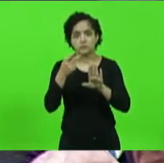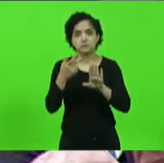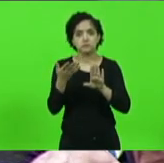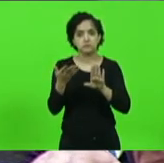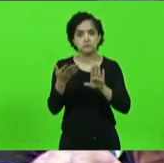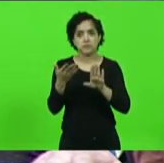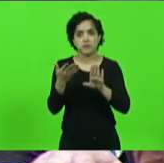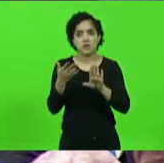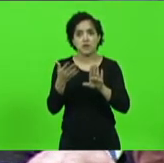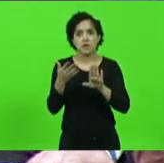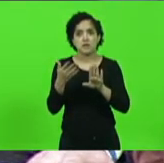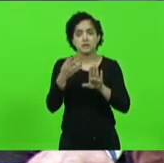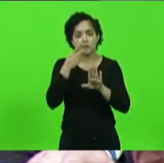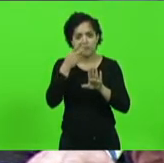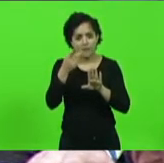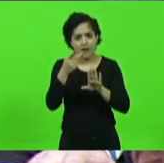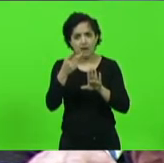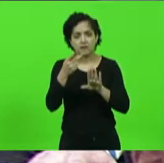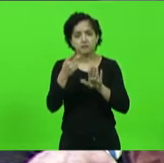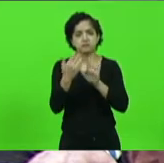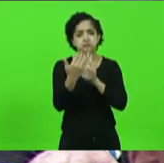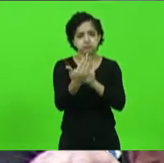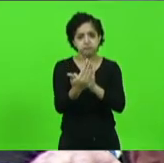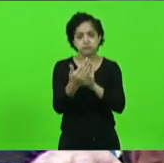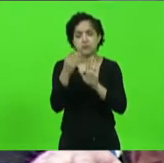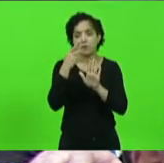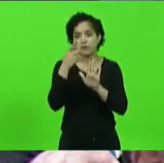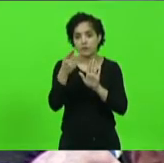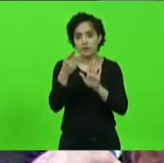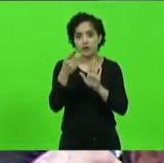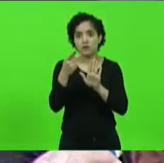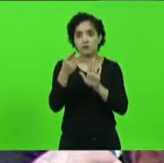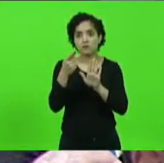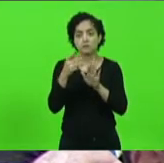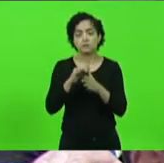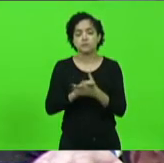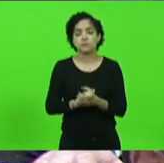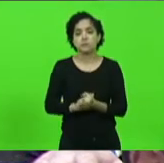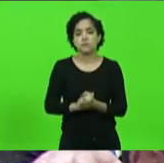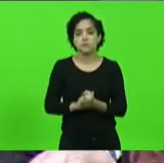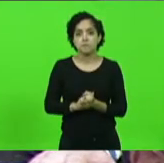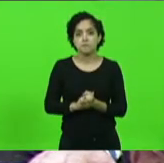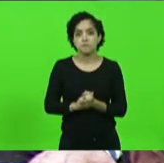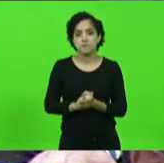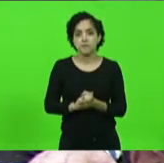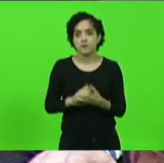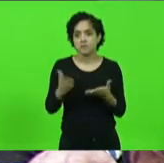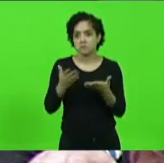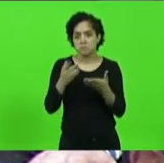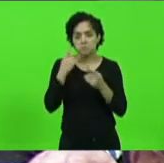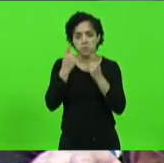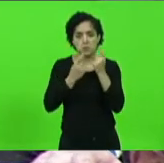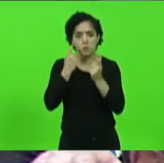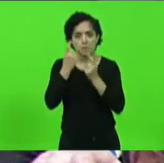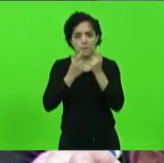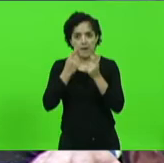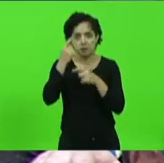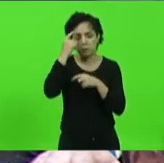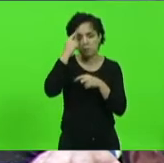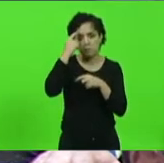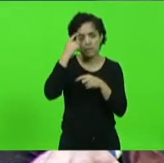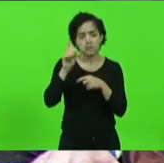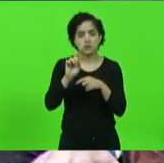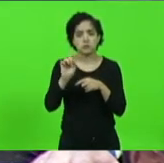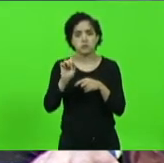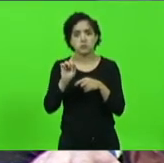tenho uma coisa para falar, eu falo na cara. Não mando recado. E também não estou preocupado com o que penso, o que não penso, que